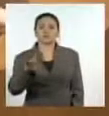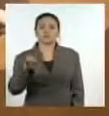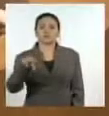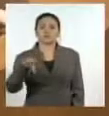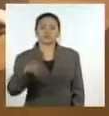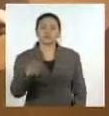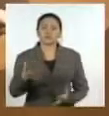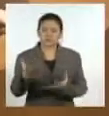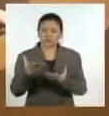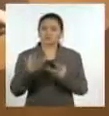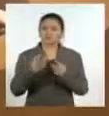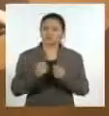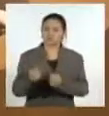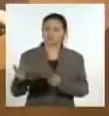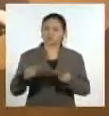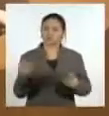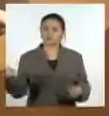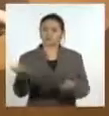inclusive